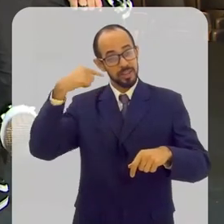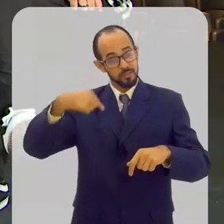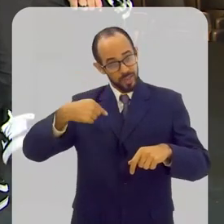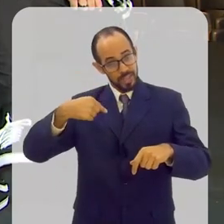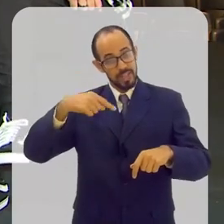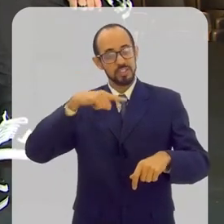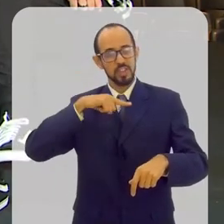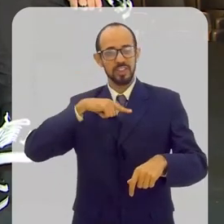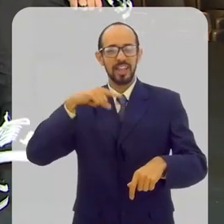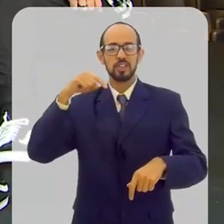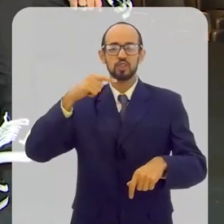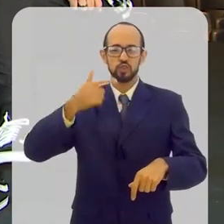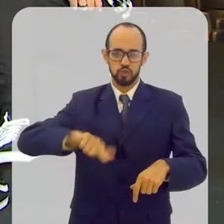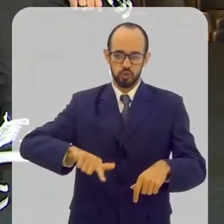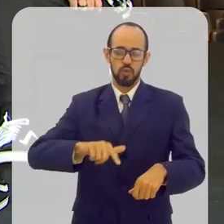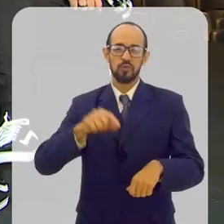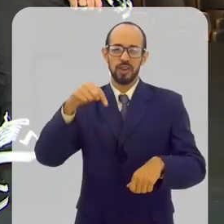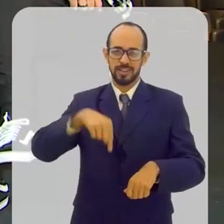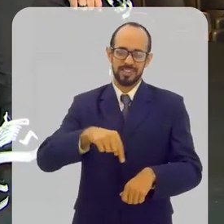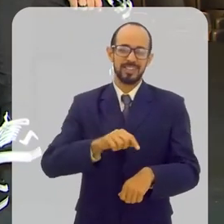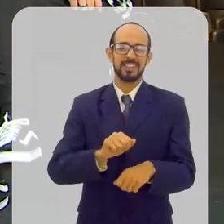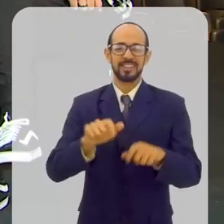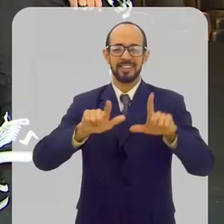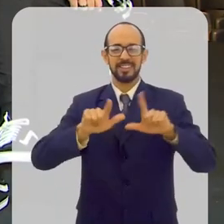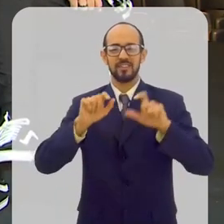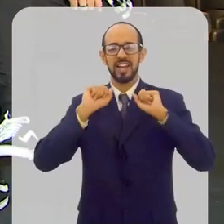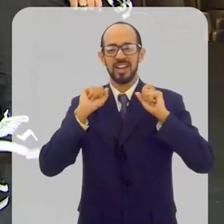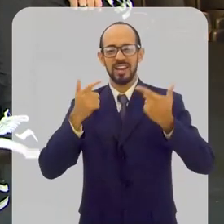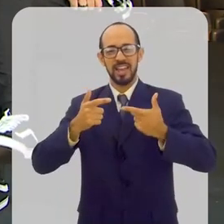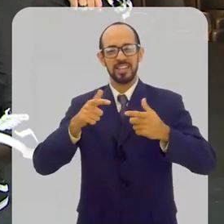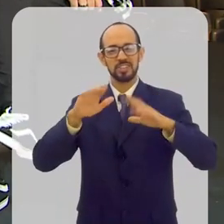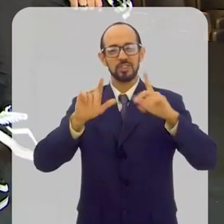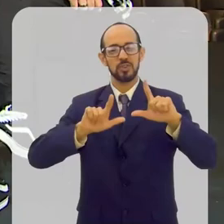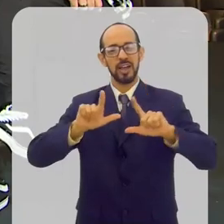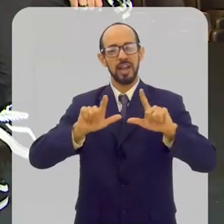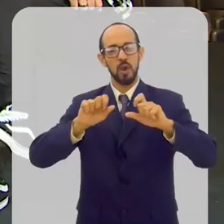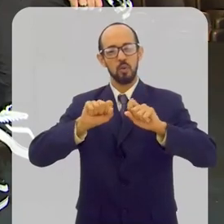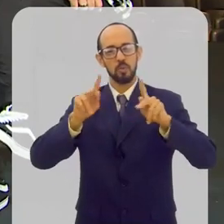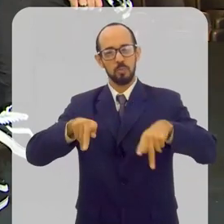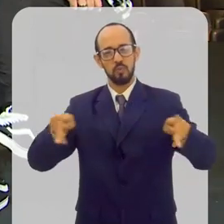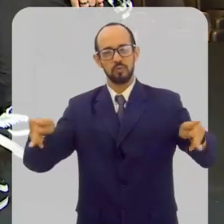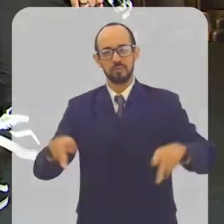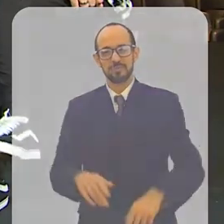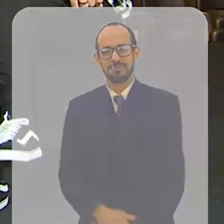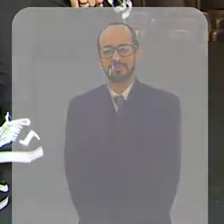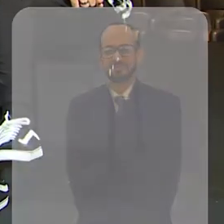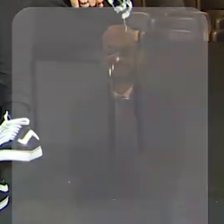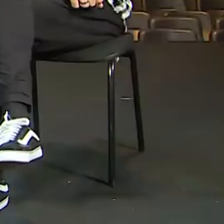segunda-feira estaremos aqui de volta na TV Alerj. Canal do Povo.